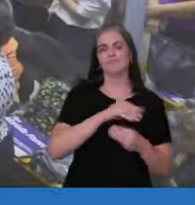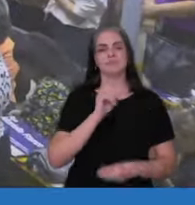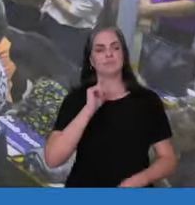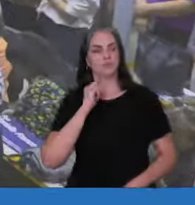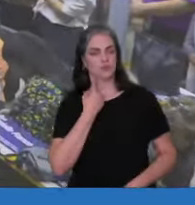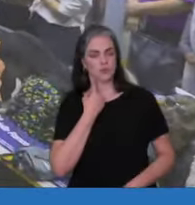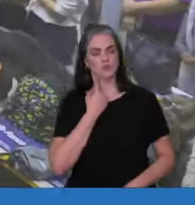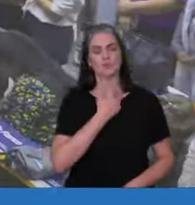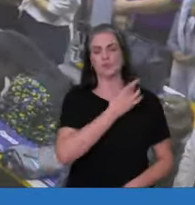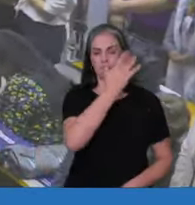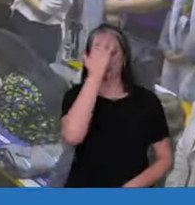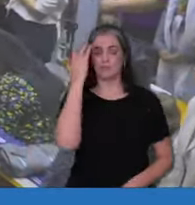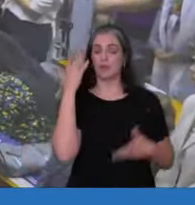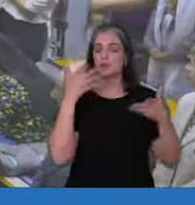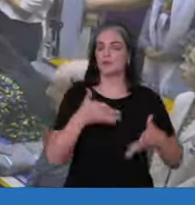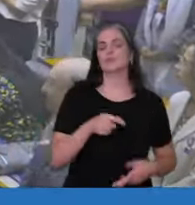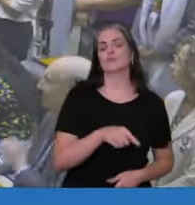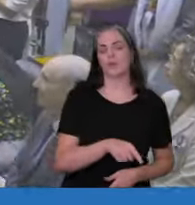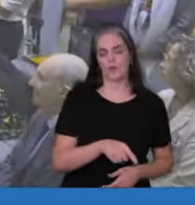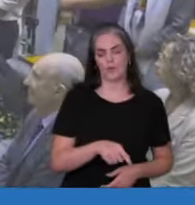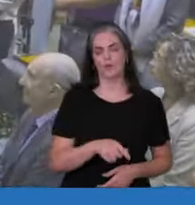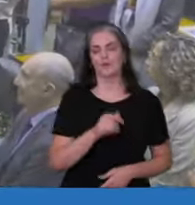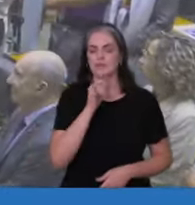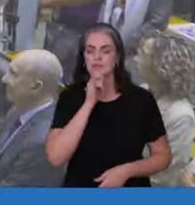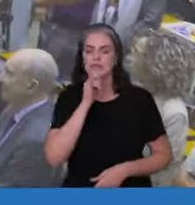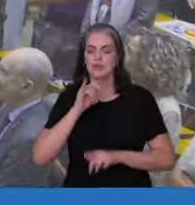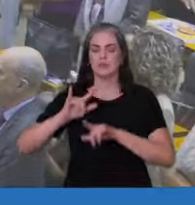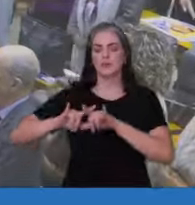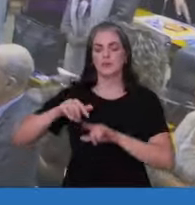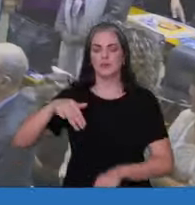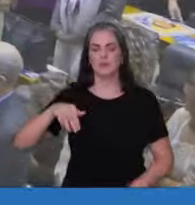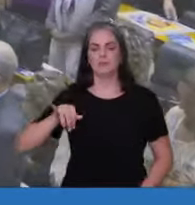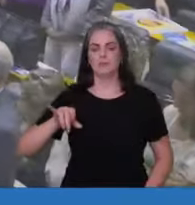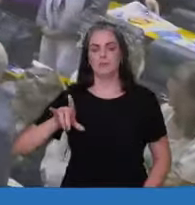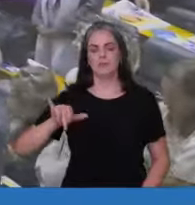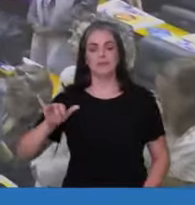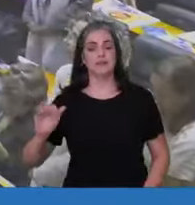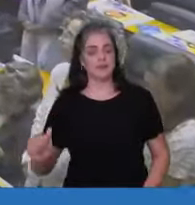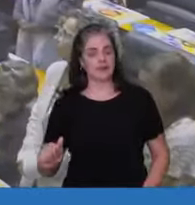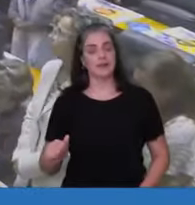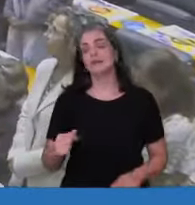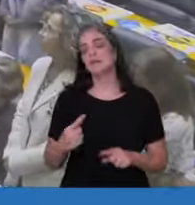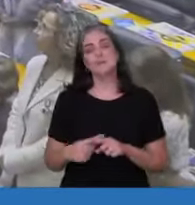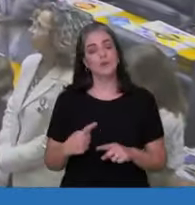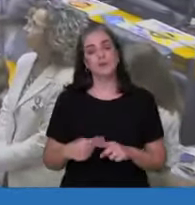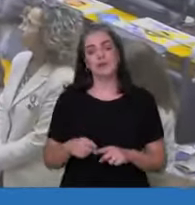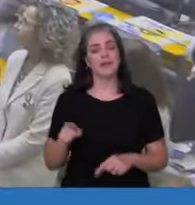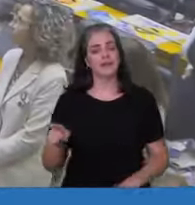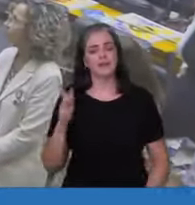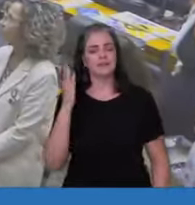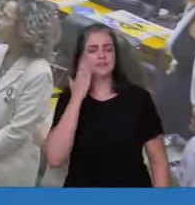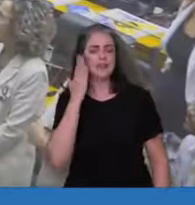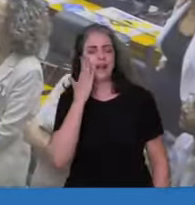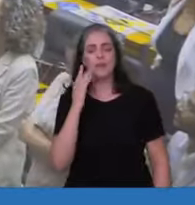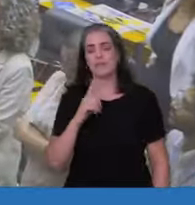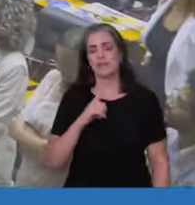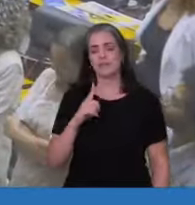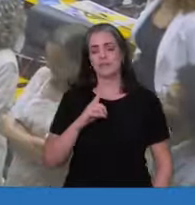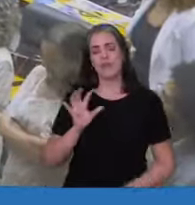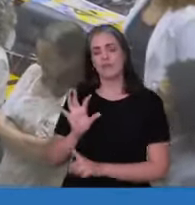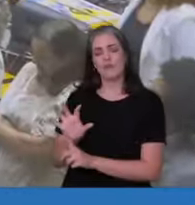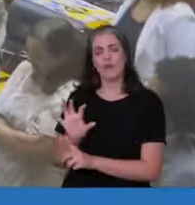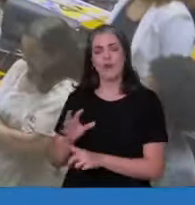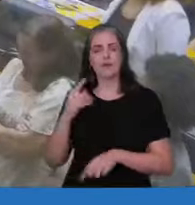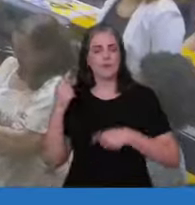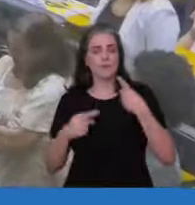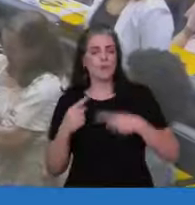estão misturados à milícia, porque incentivados também por quadros políticos desta casa e do